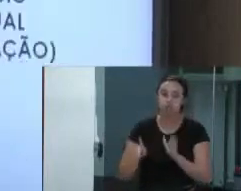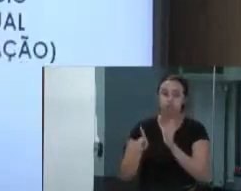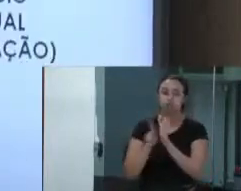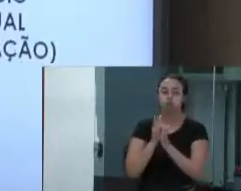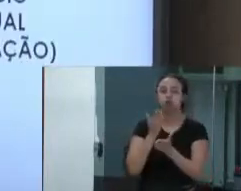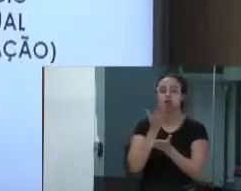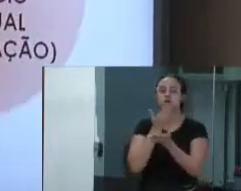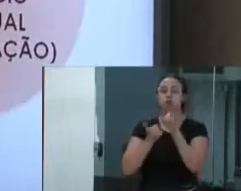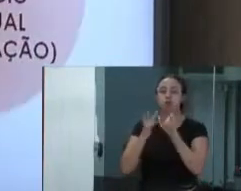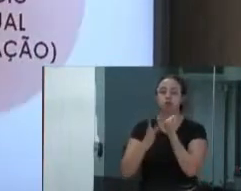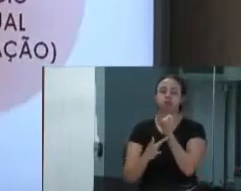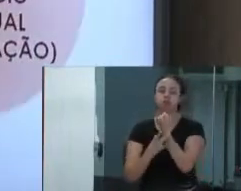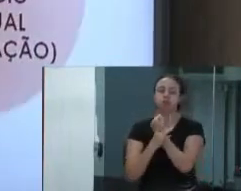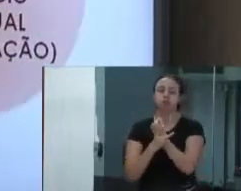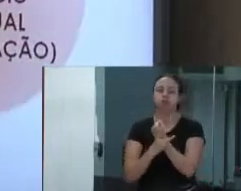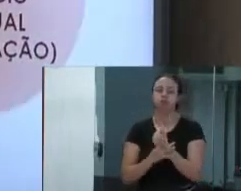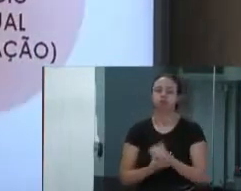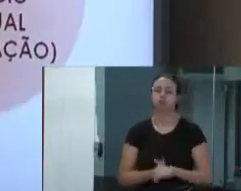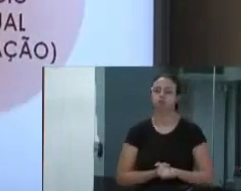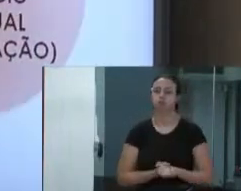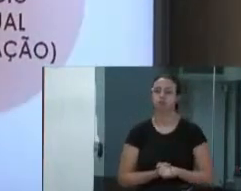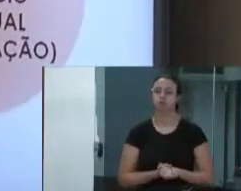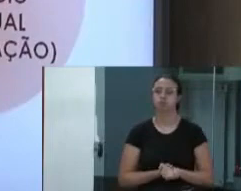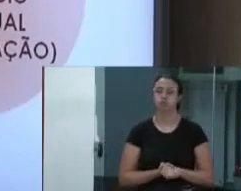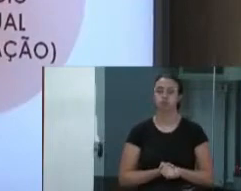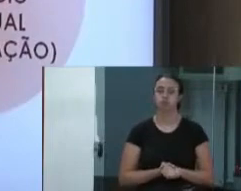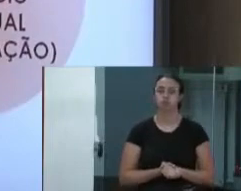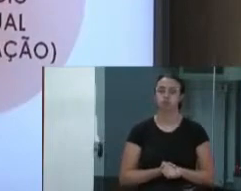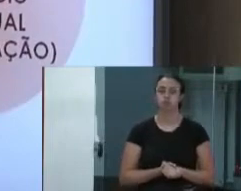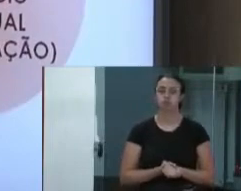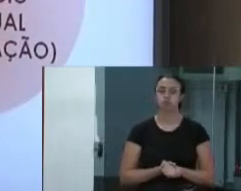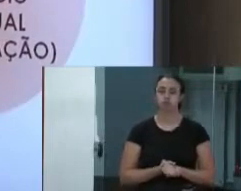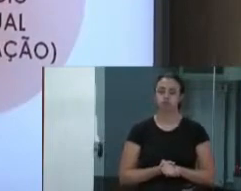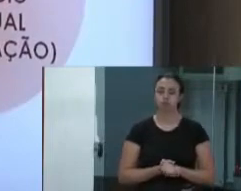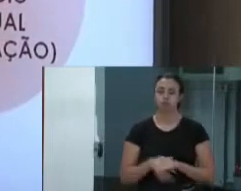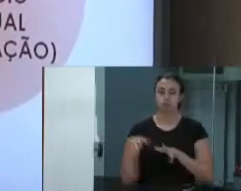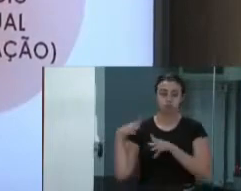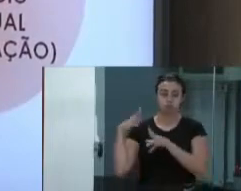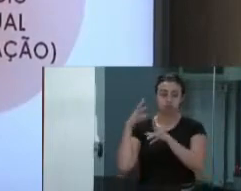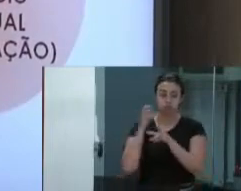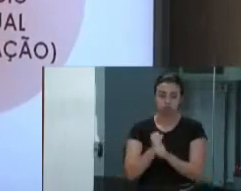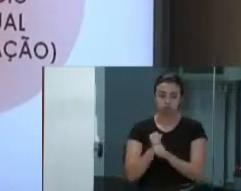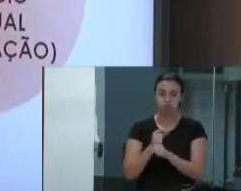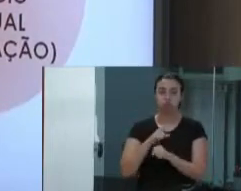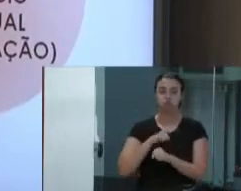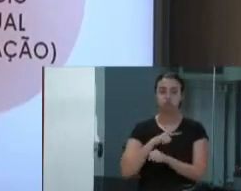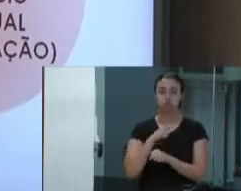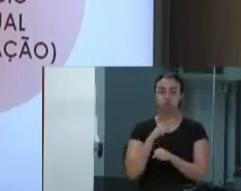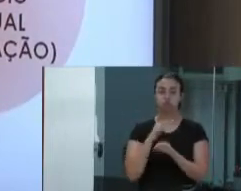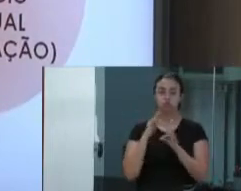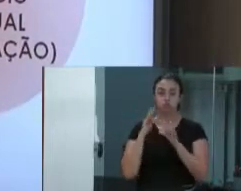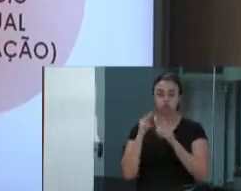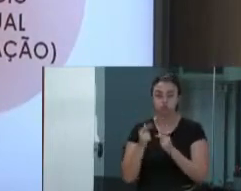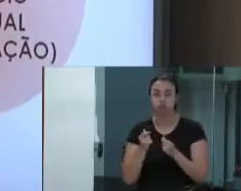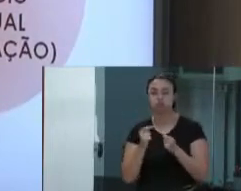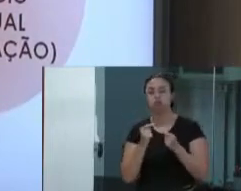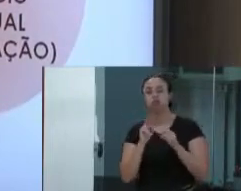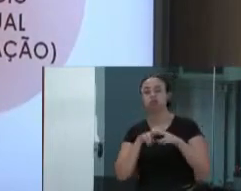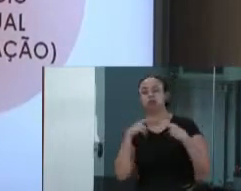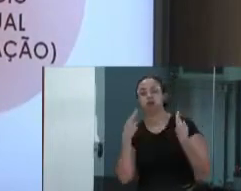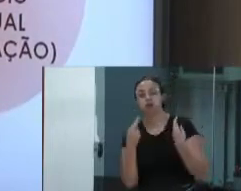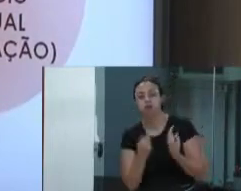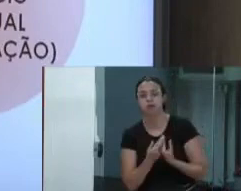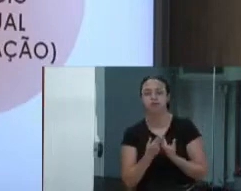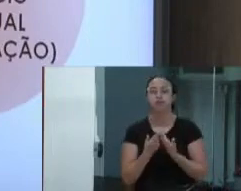alimentar. Né, ao todo, aí foram essas ações da segurança alimentar, né, a articulação, as reuniões,